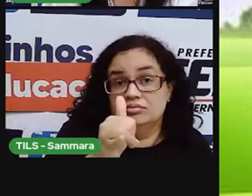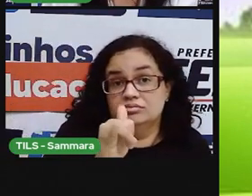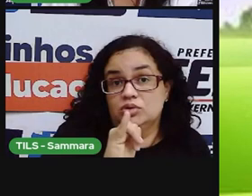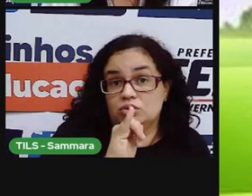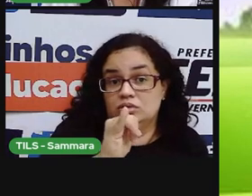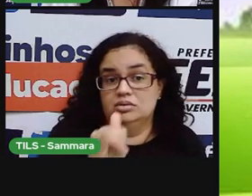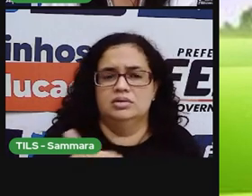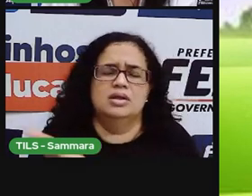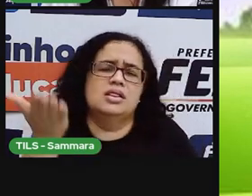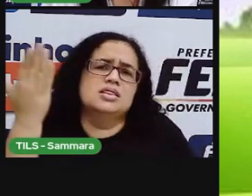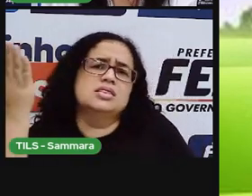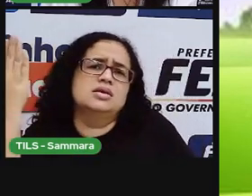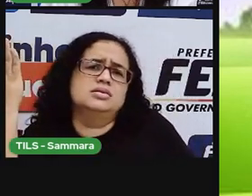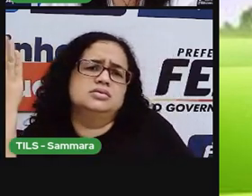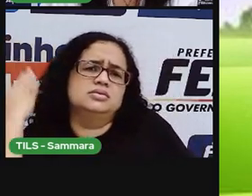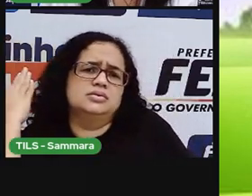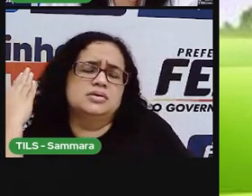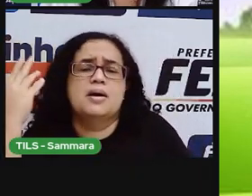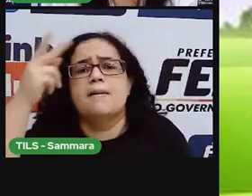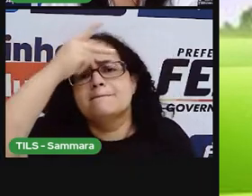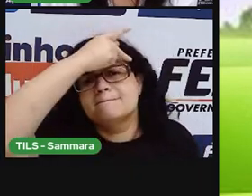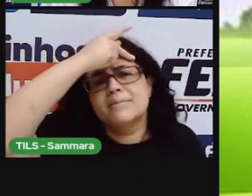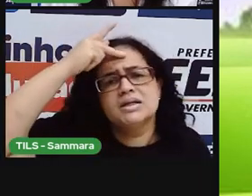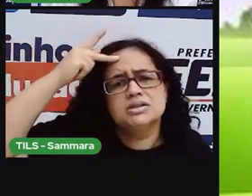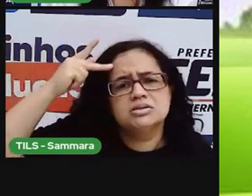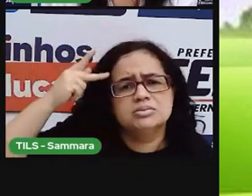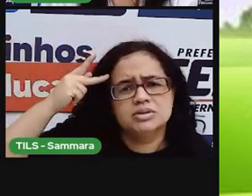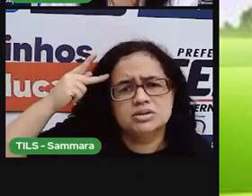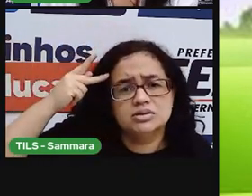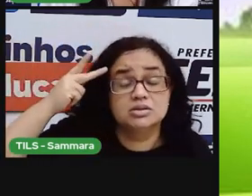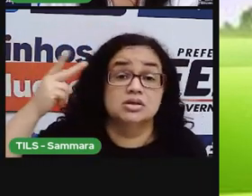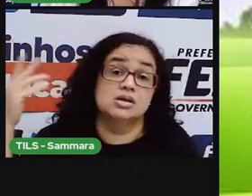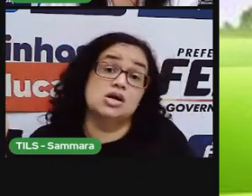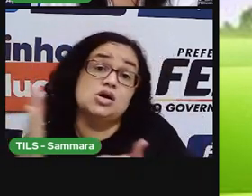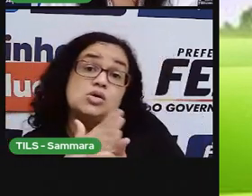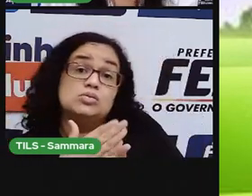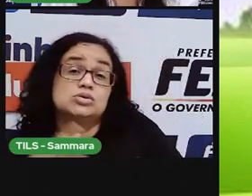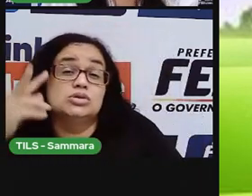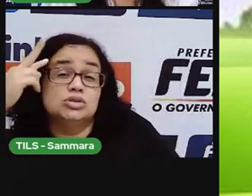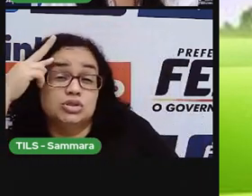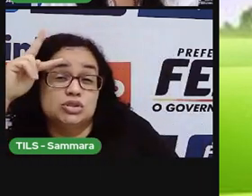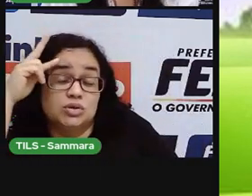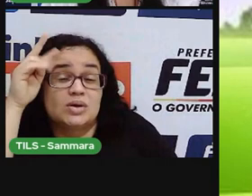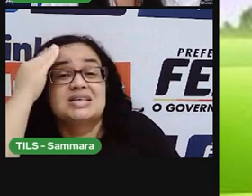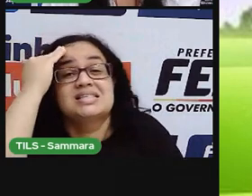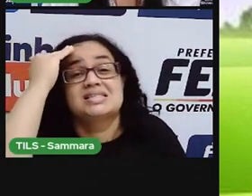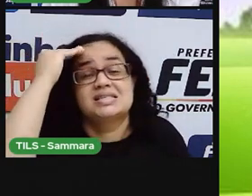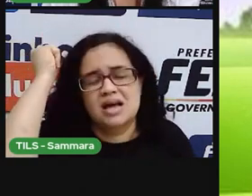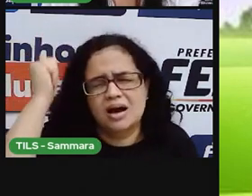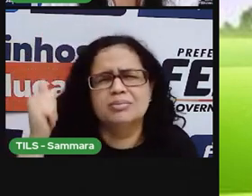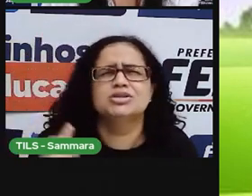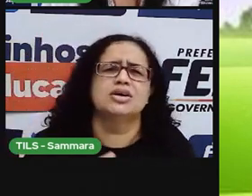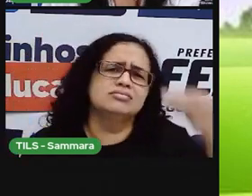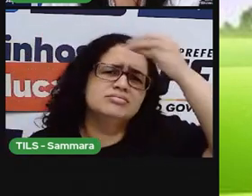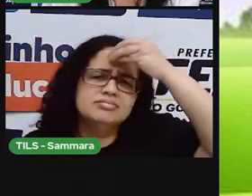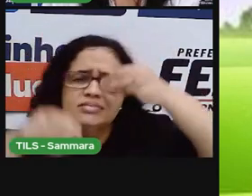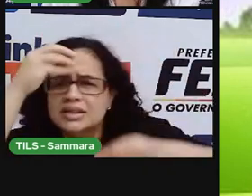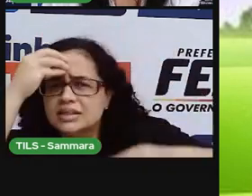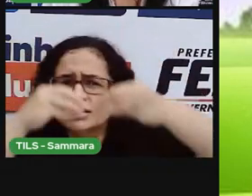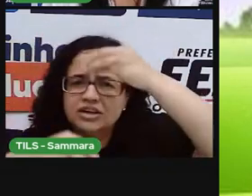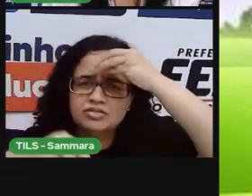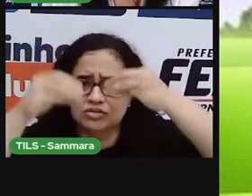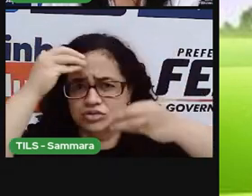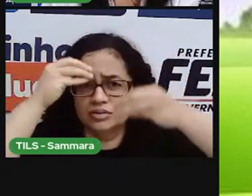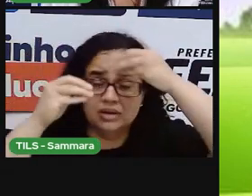e contadas no decorrer do tempo pelas pessoas. Algumas histórias, algumas pessoas sabem de pó, já contam